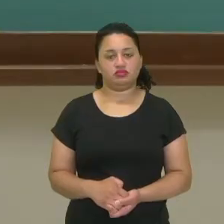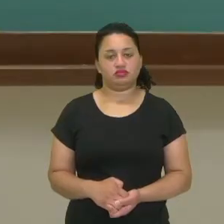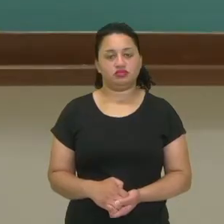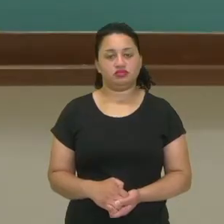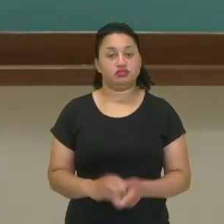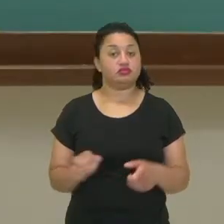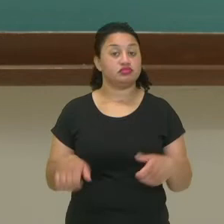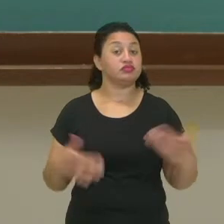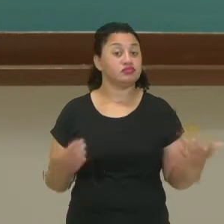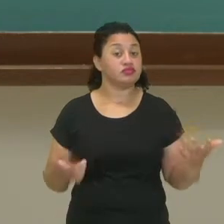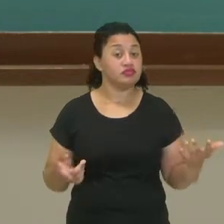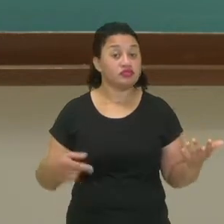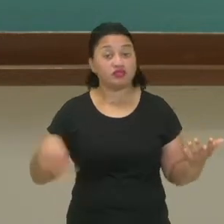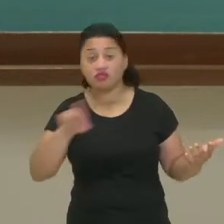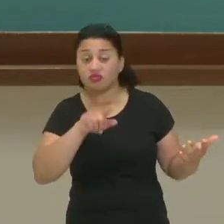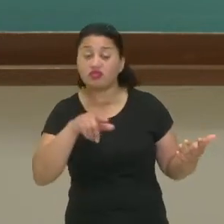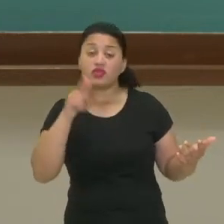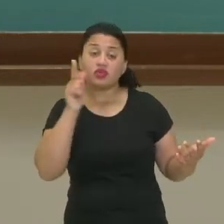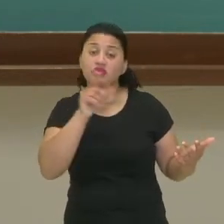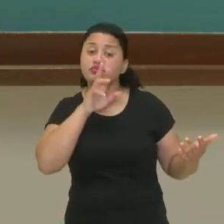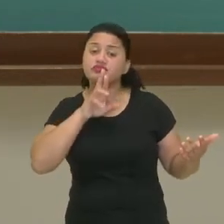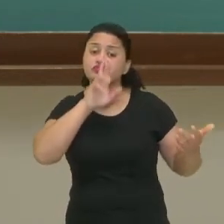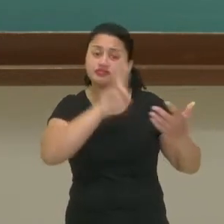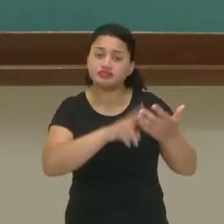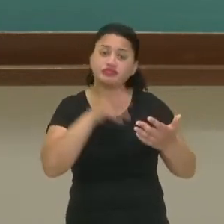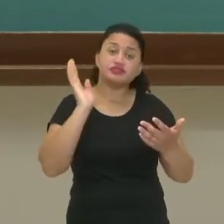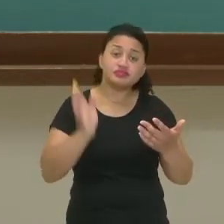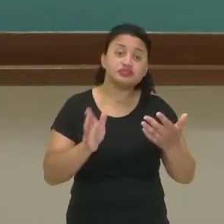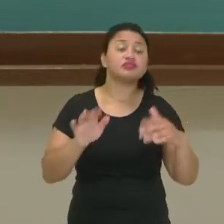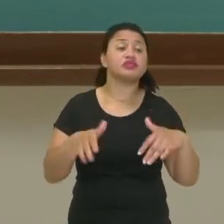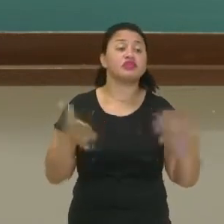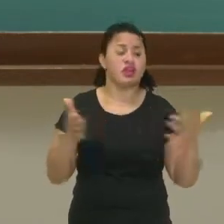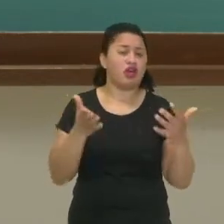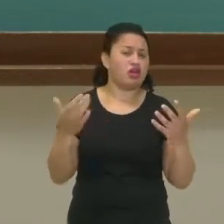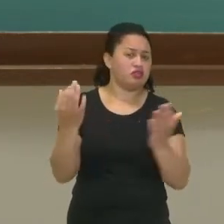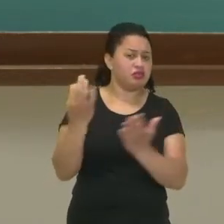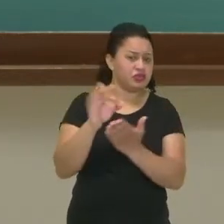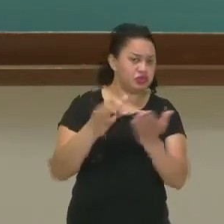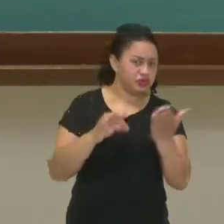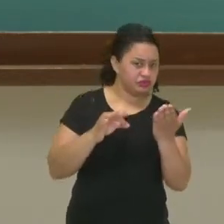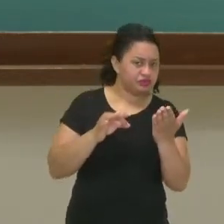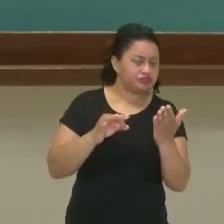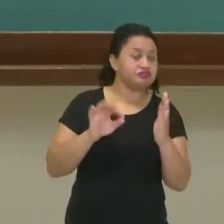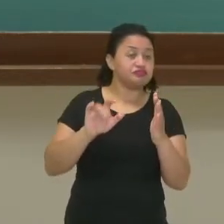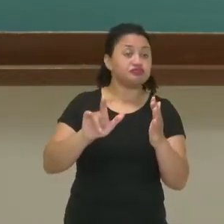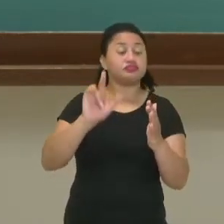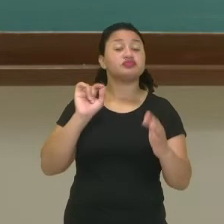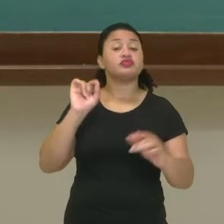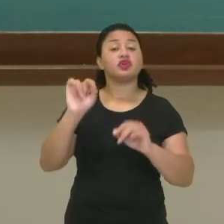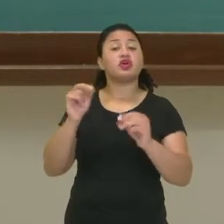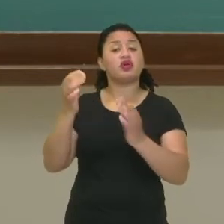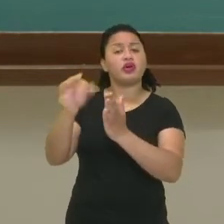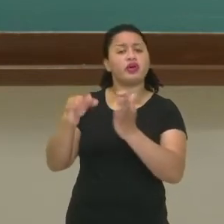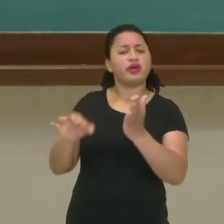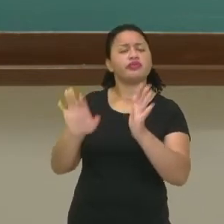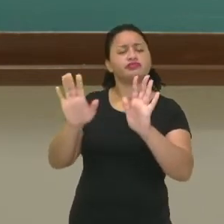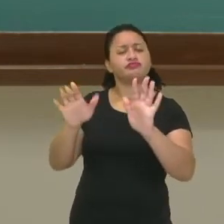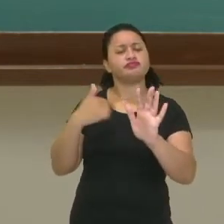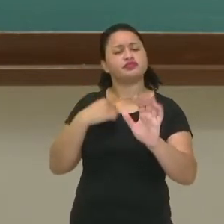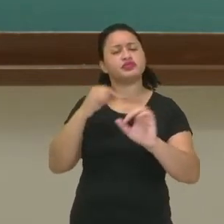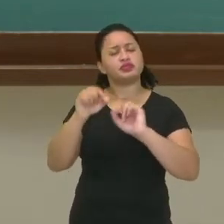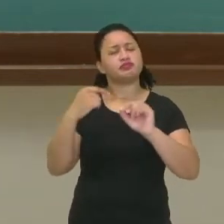E aí, meu querido e minha querida, já resolveram? Vamos fazer a correção? Antes de irmos para a correção, vamos fazer